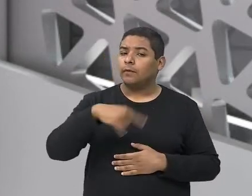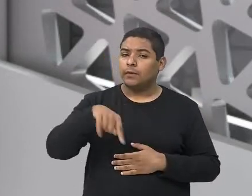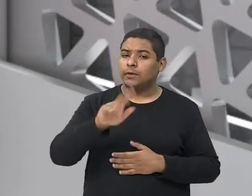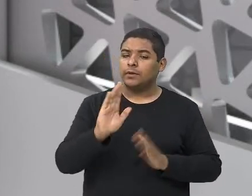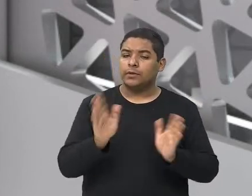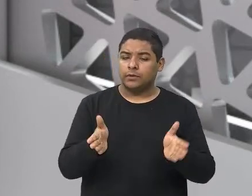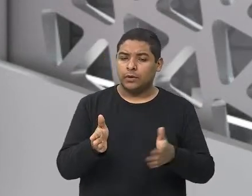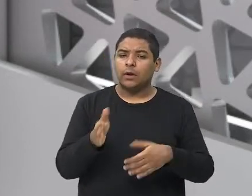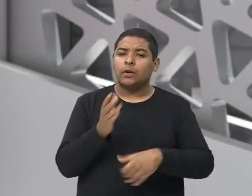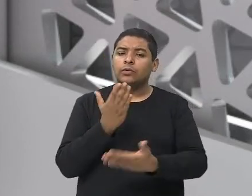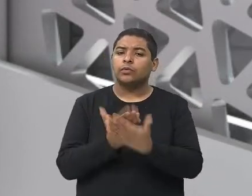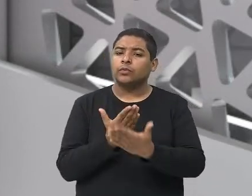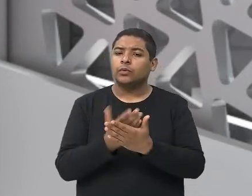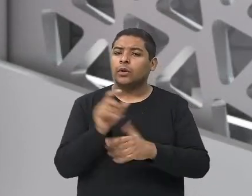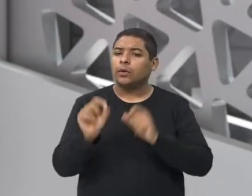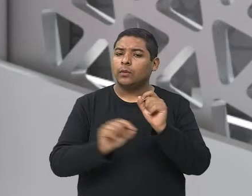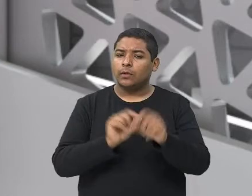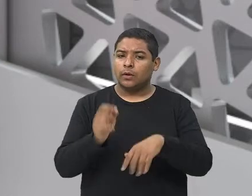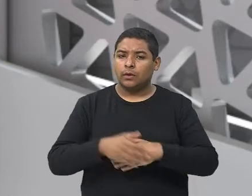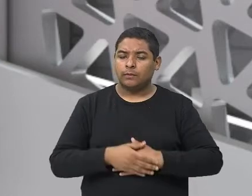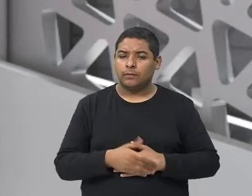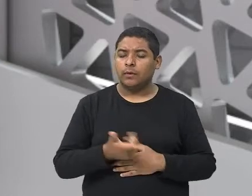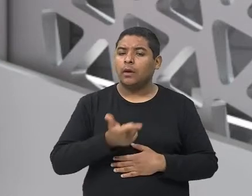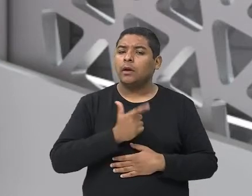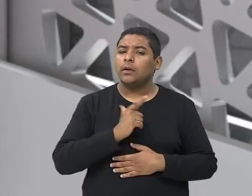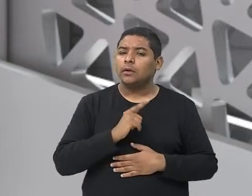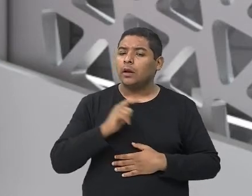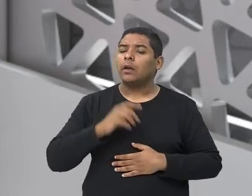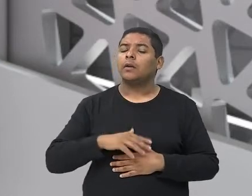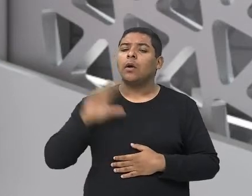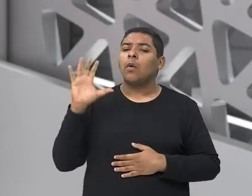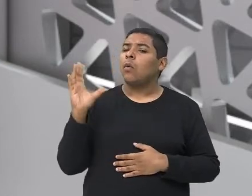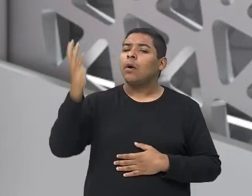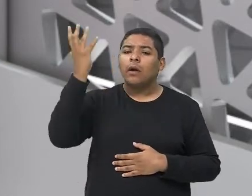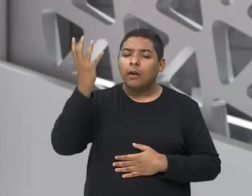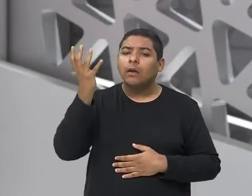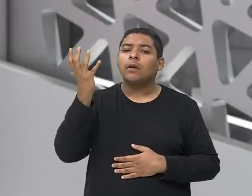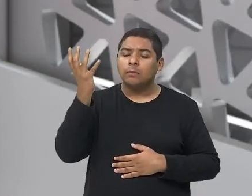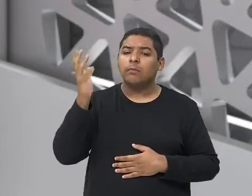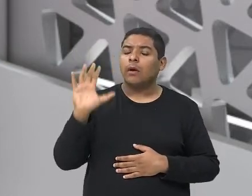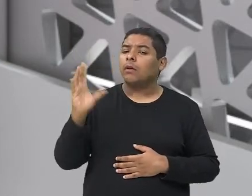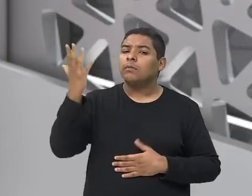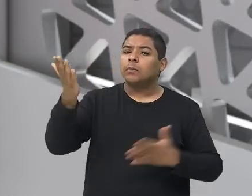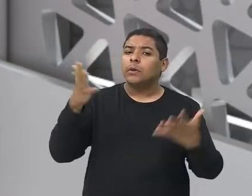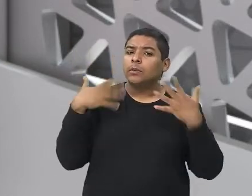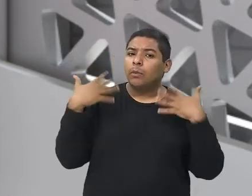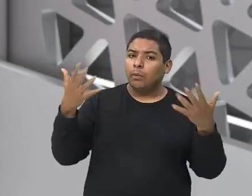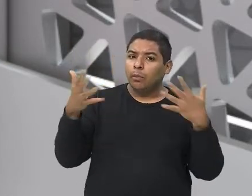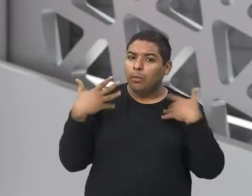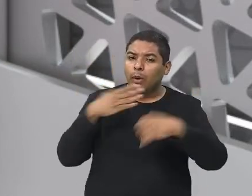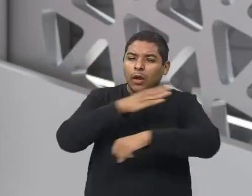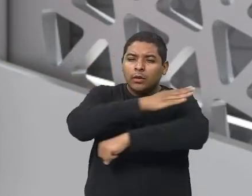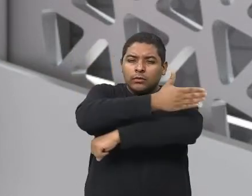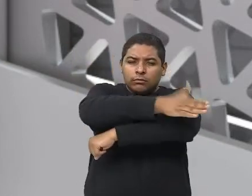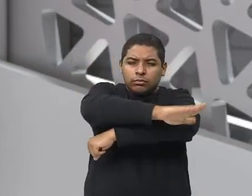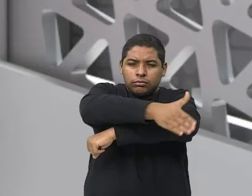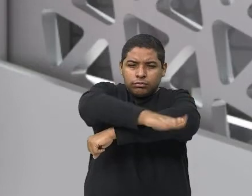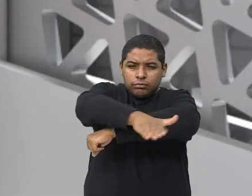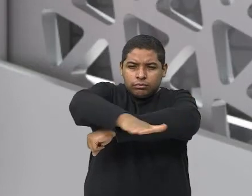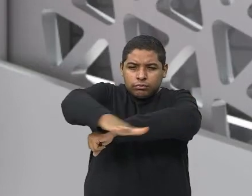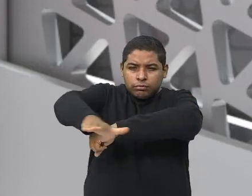vão verificar que apresenta um clima muito quente, desértico, porque tem uma região que vai